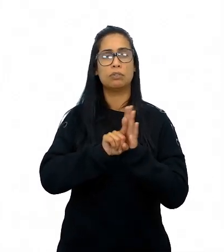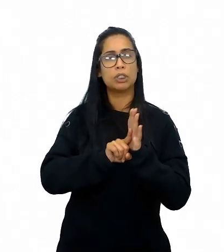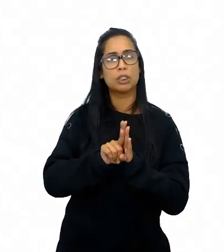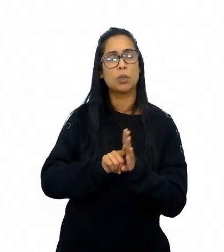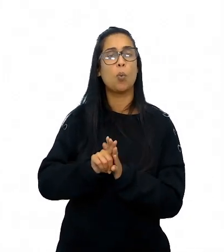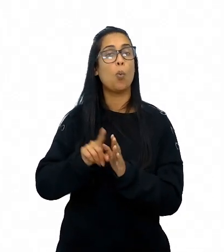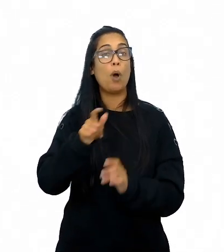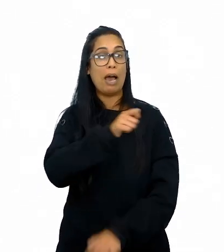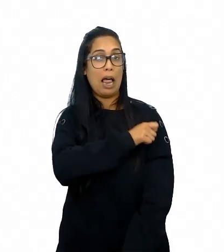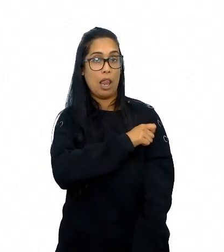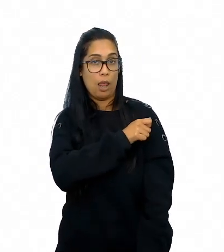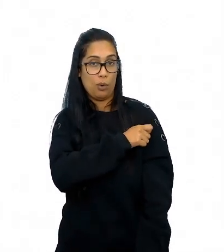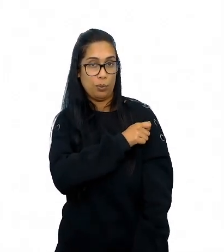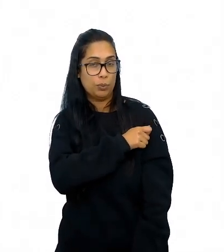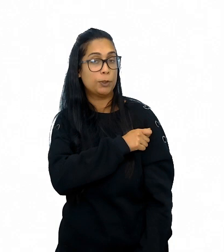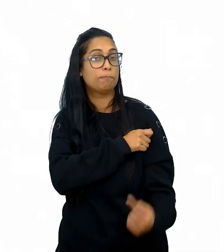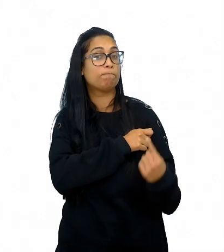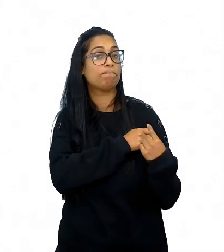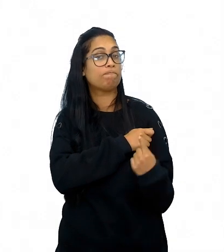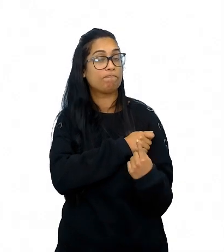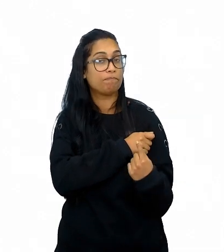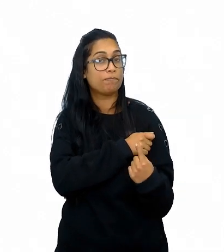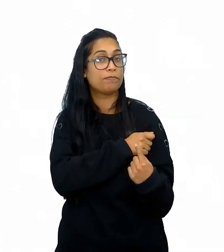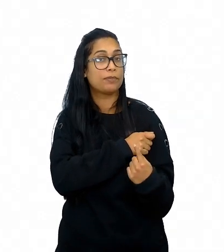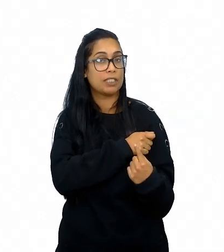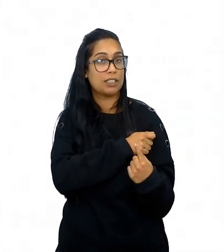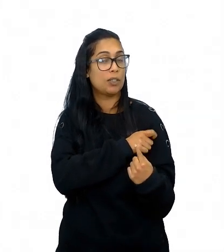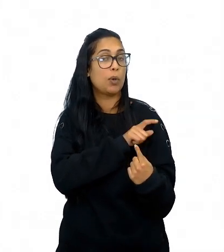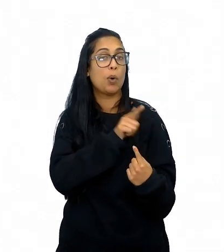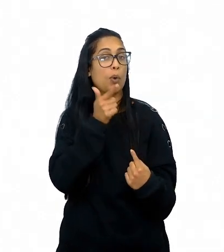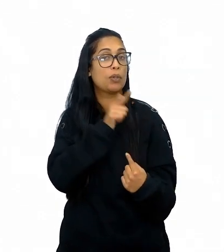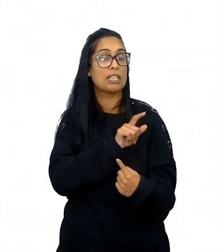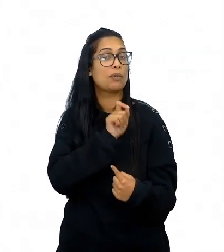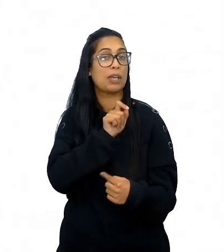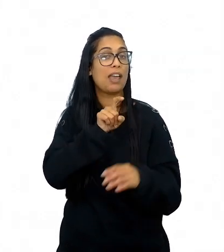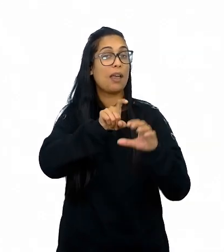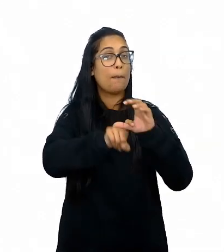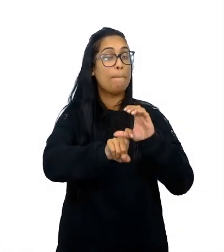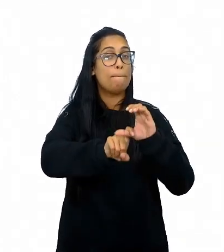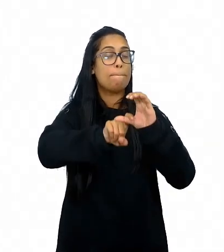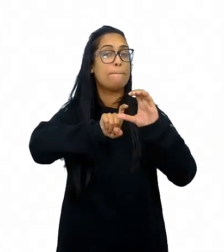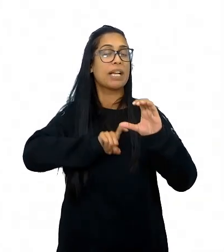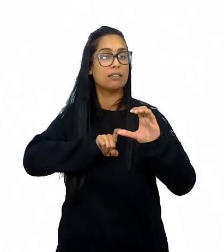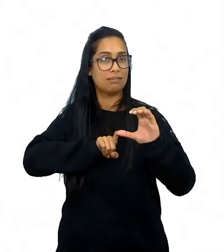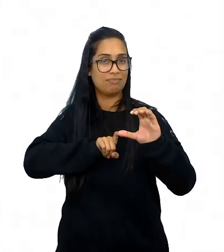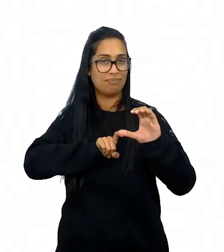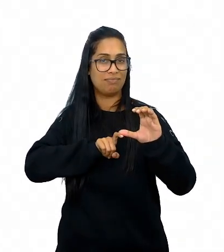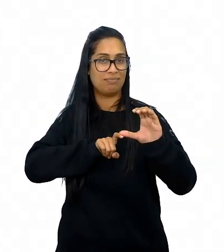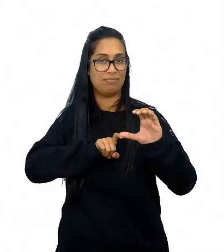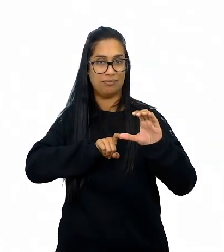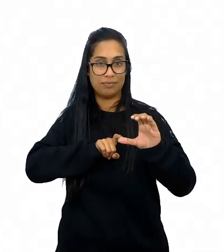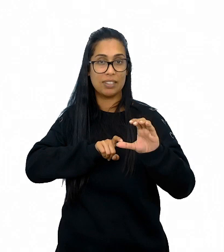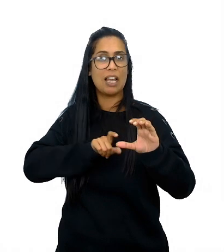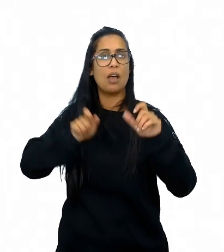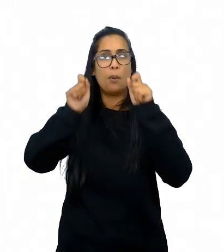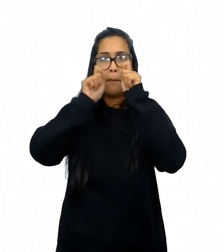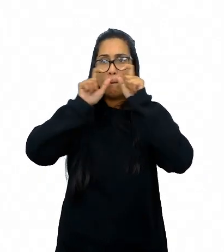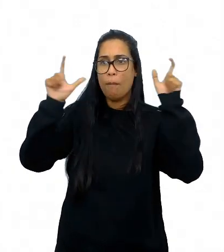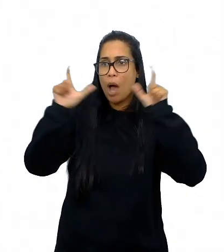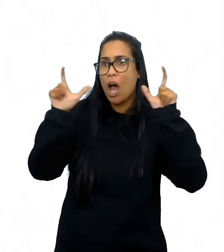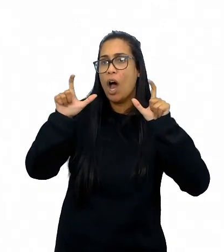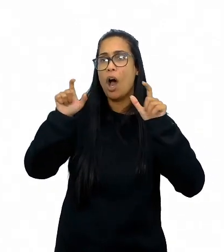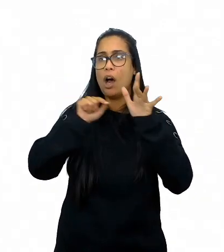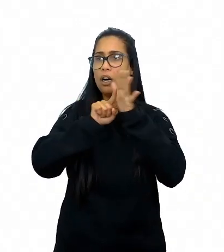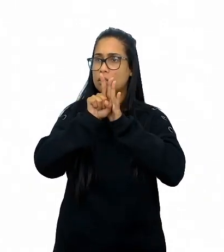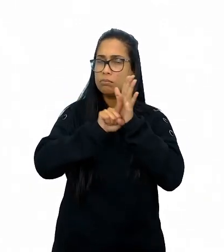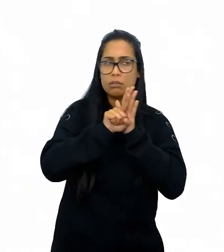próprios estudantes, a partir, né, de uma tomada e de uma autonomia, consigam se interessar, se